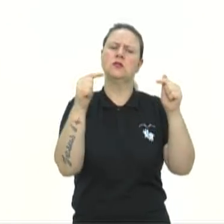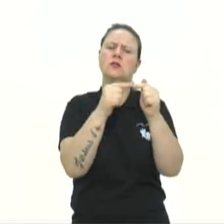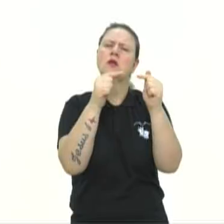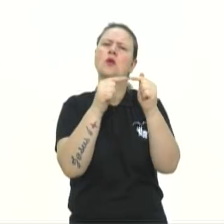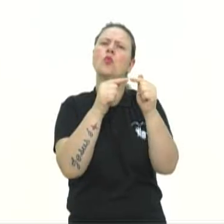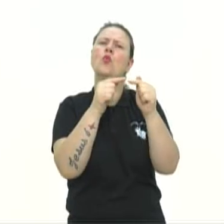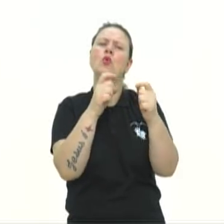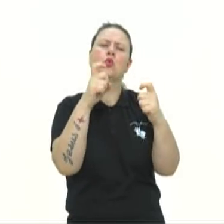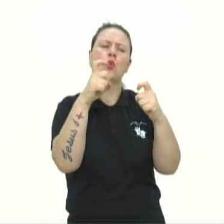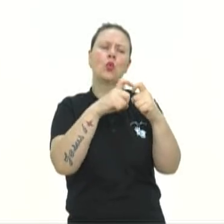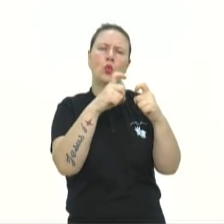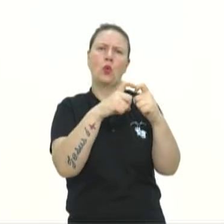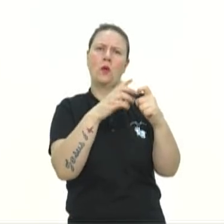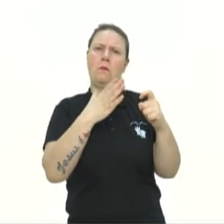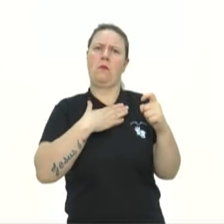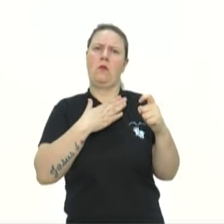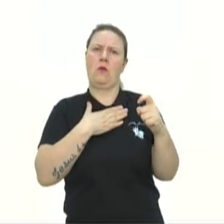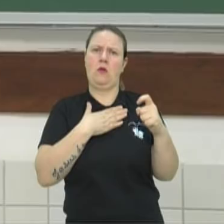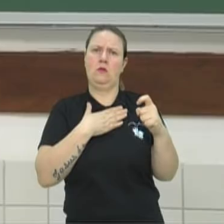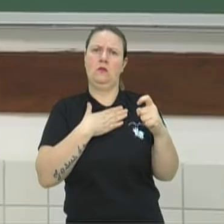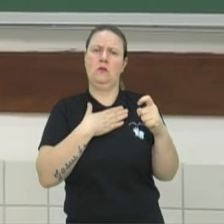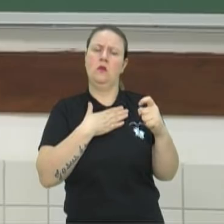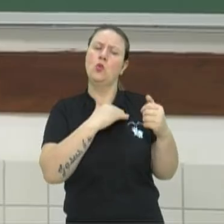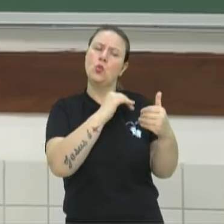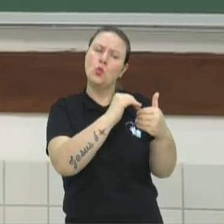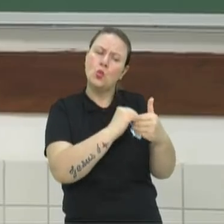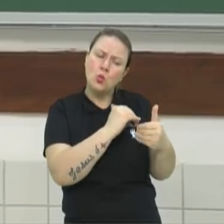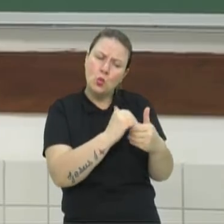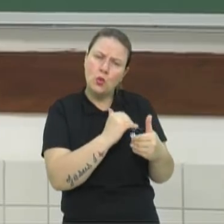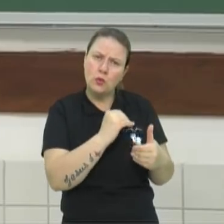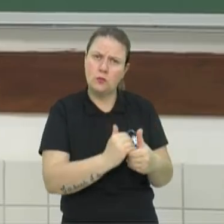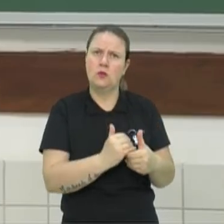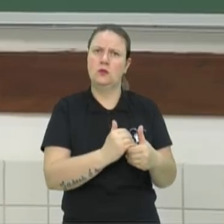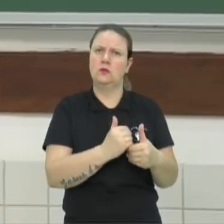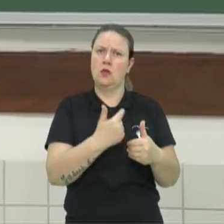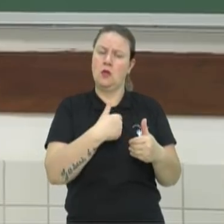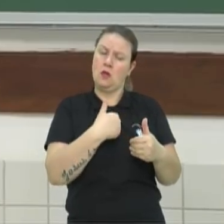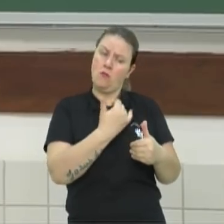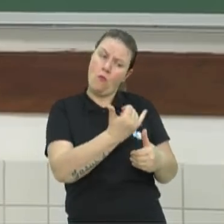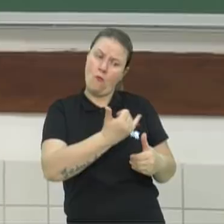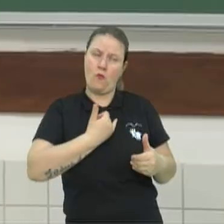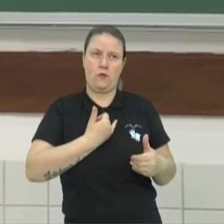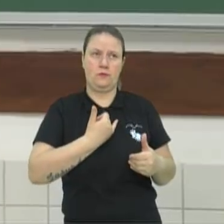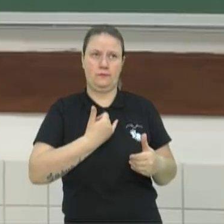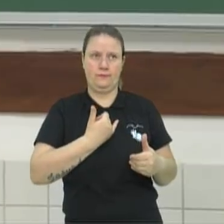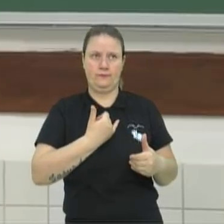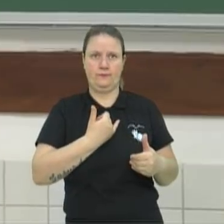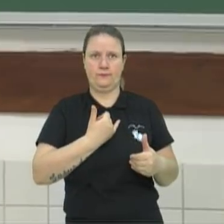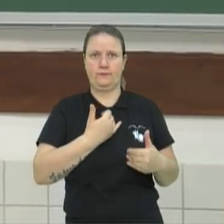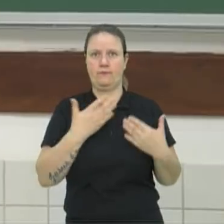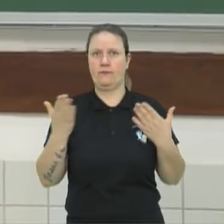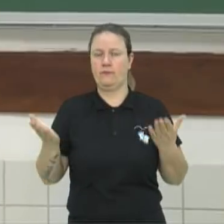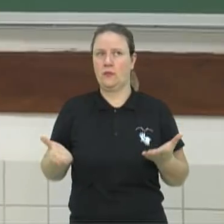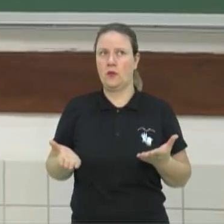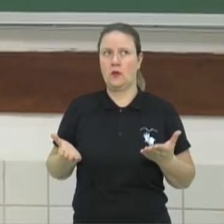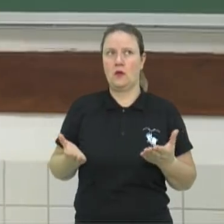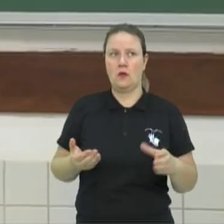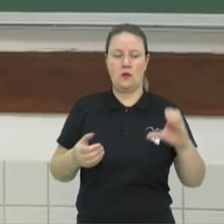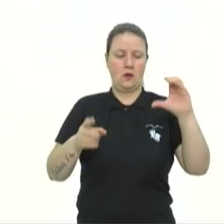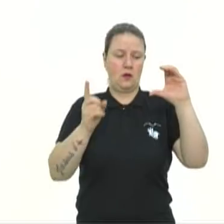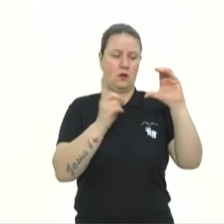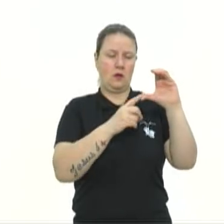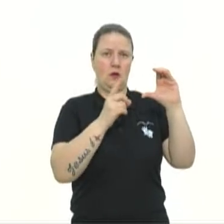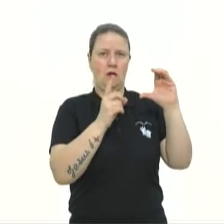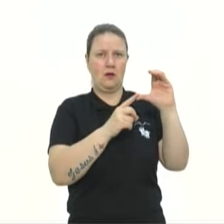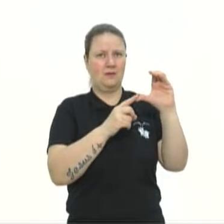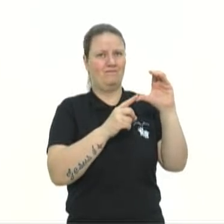meu médico. Segundo quer dizer conforme o meu médico, de acordo com o meu médico. Logo, aquela que é a